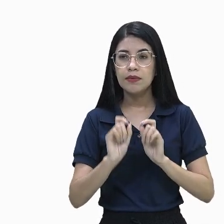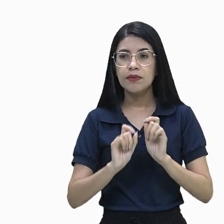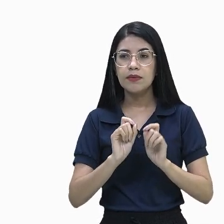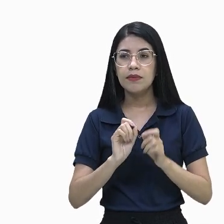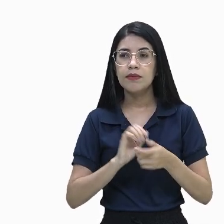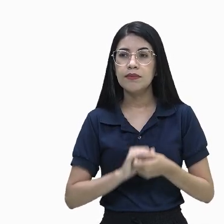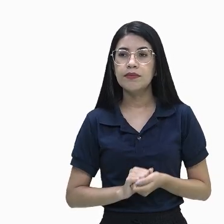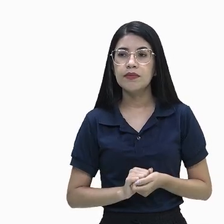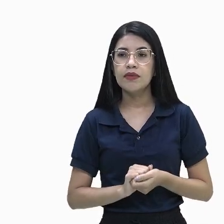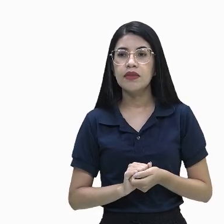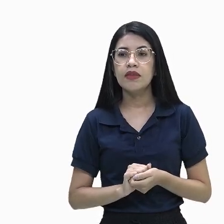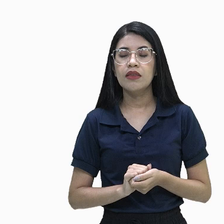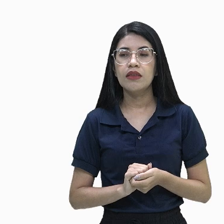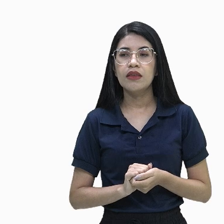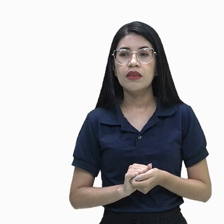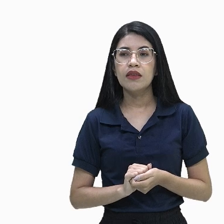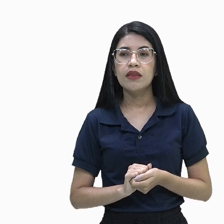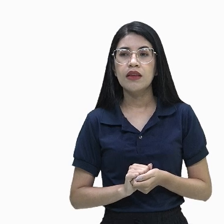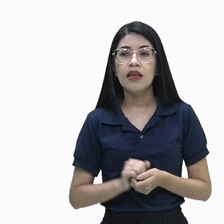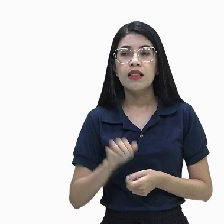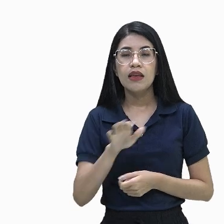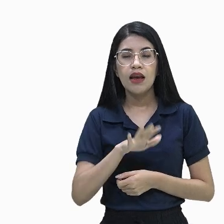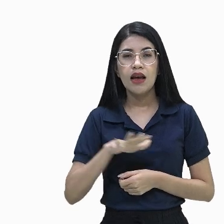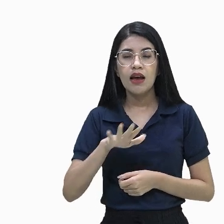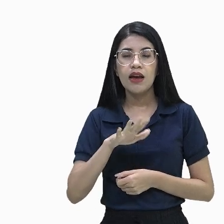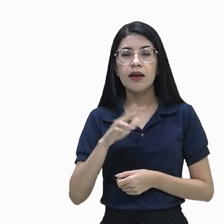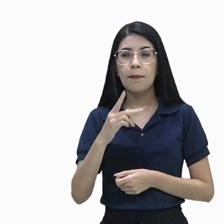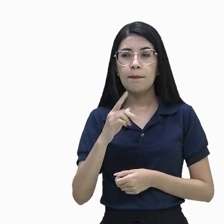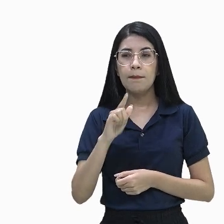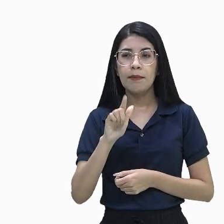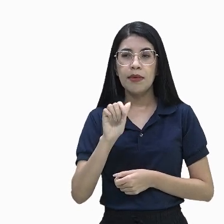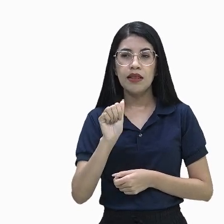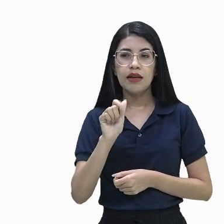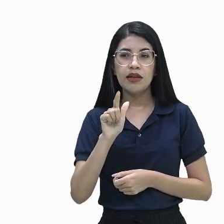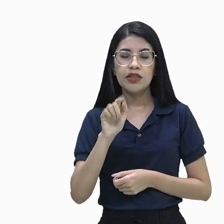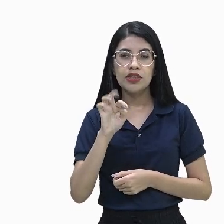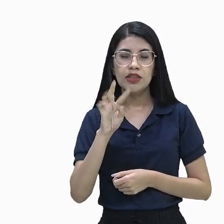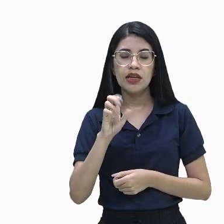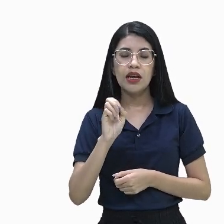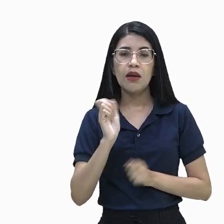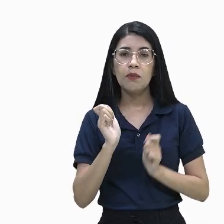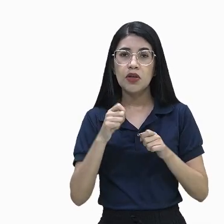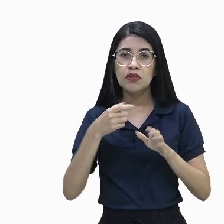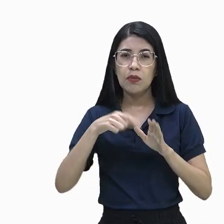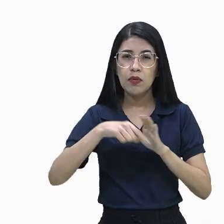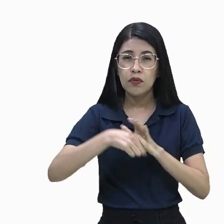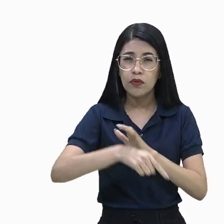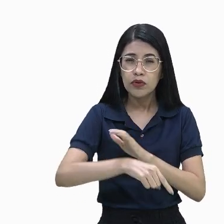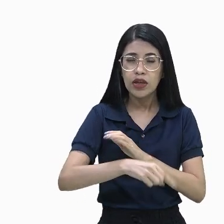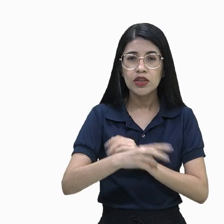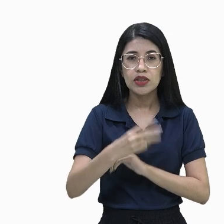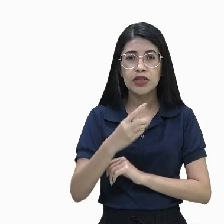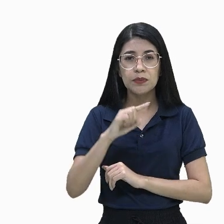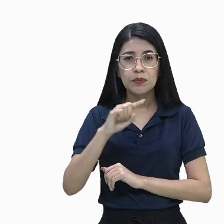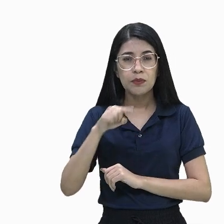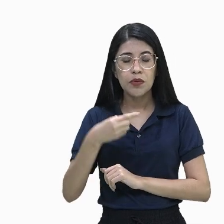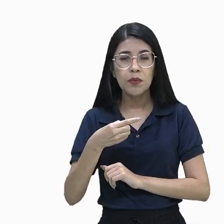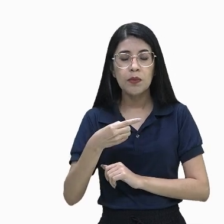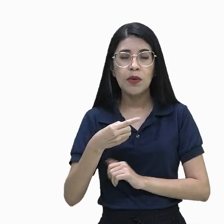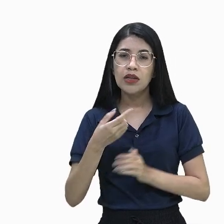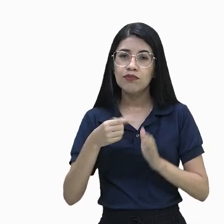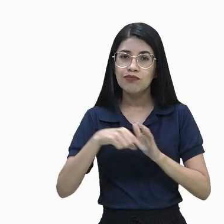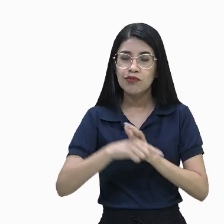Plataforma continental e a região pelágica, a gente pode chegar aí até 3.000 metros de profundidade, né, diferentemente da outra forma que